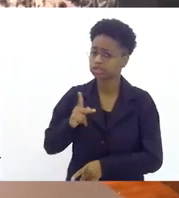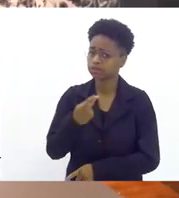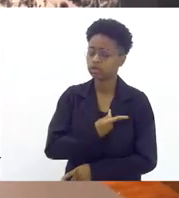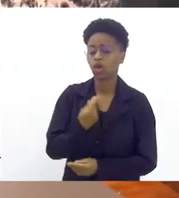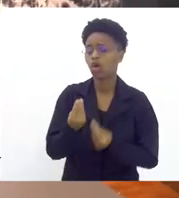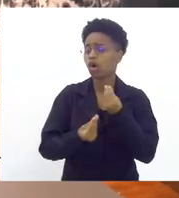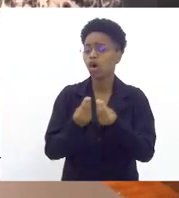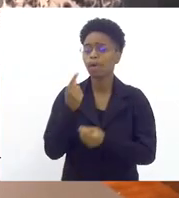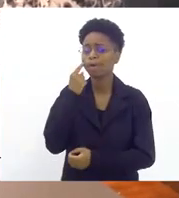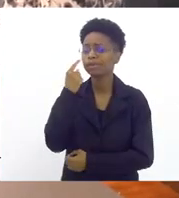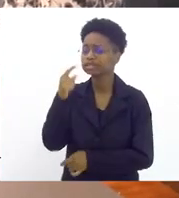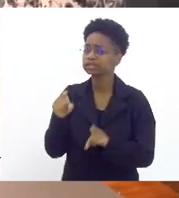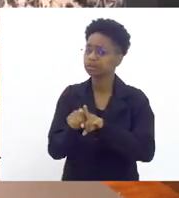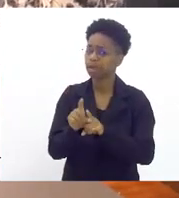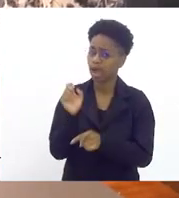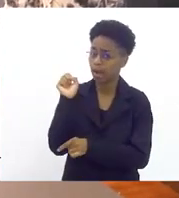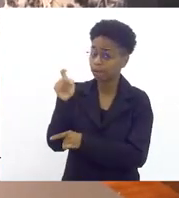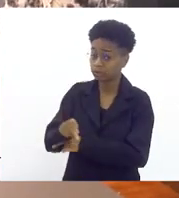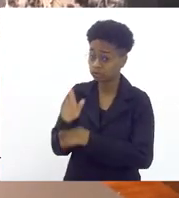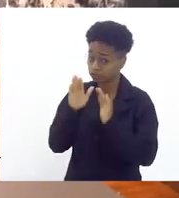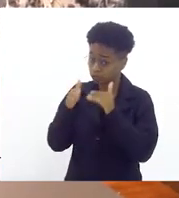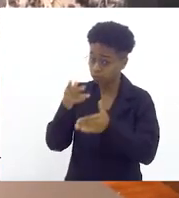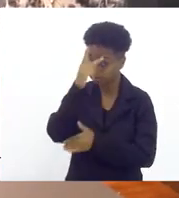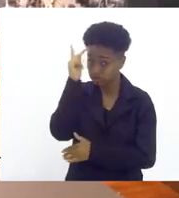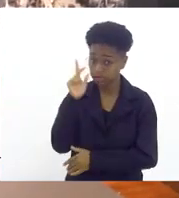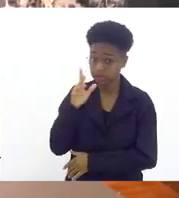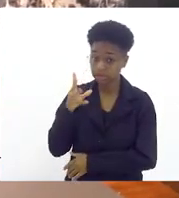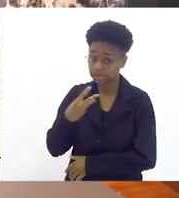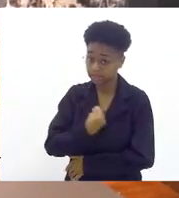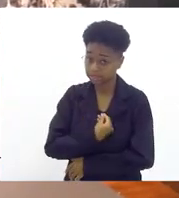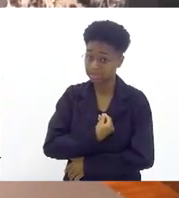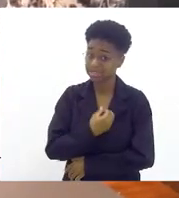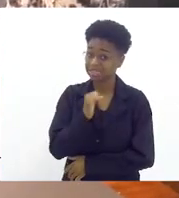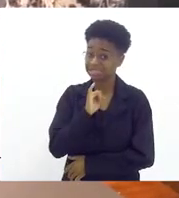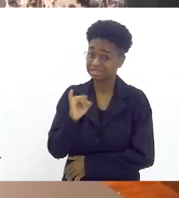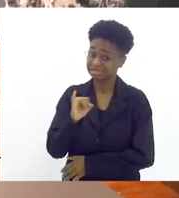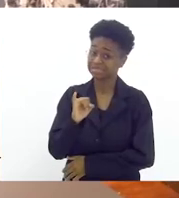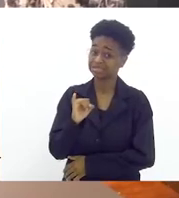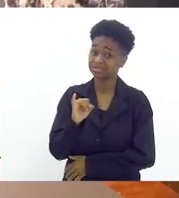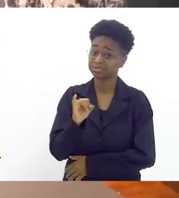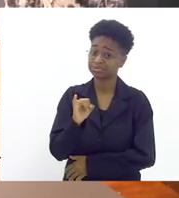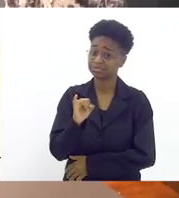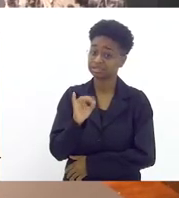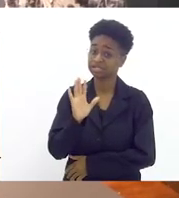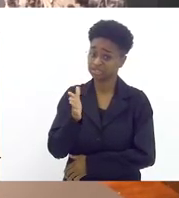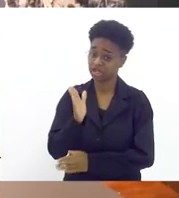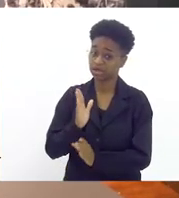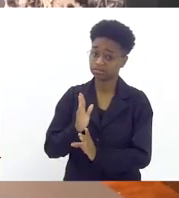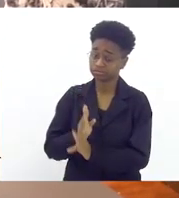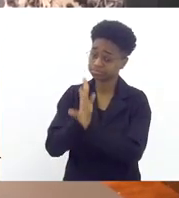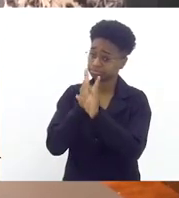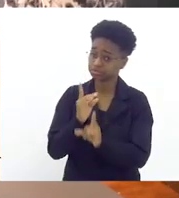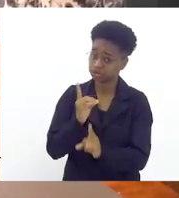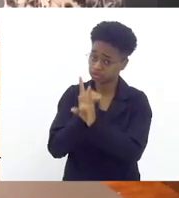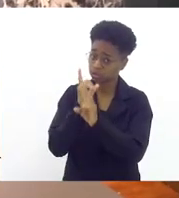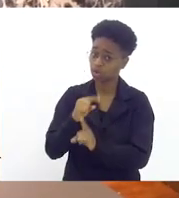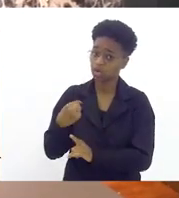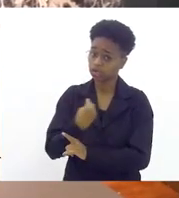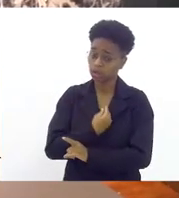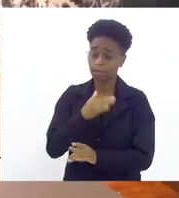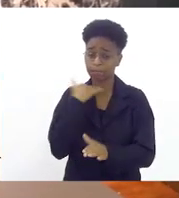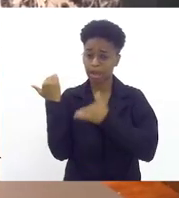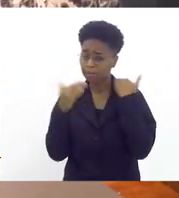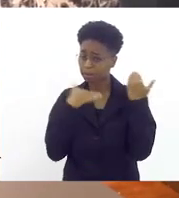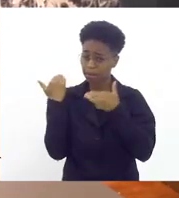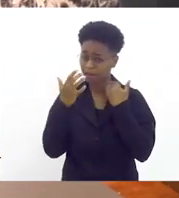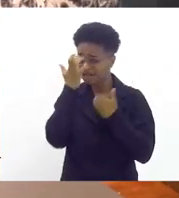nessa aposentadoria para as pessoas trans, se já é o diagnóstico mostra que a gente somos mortas